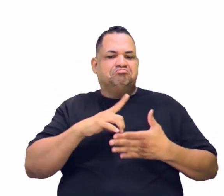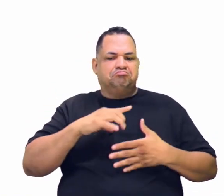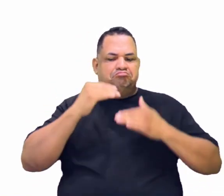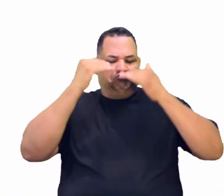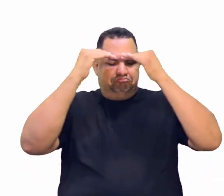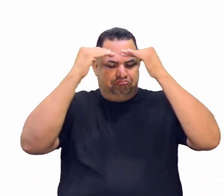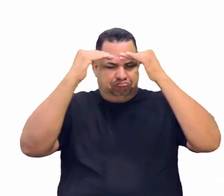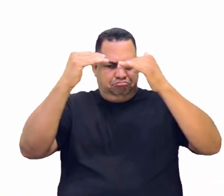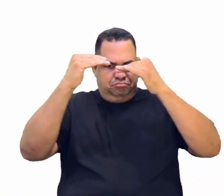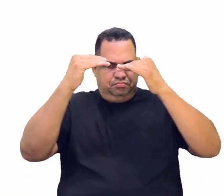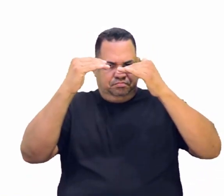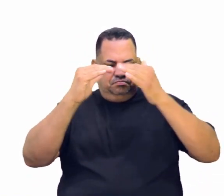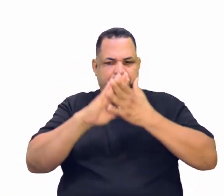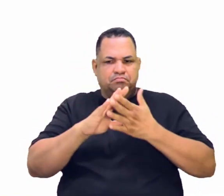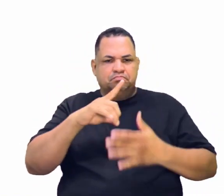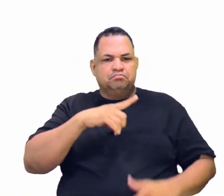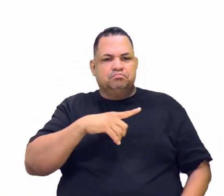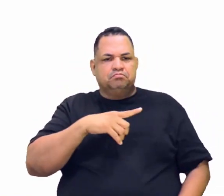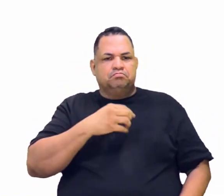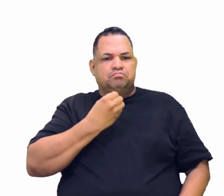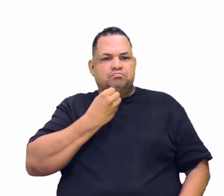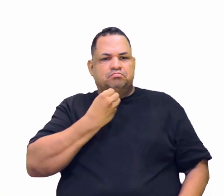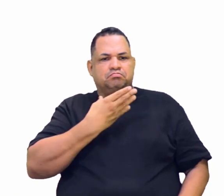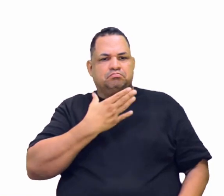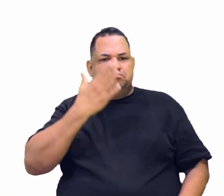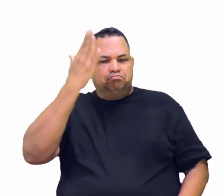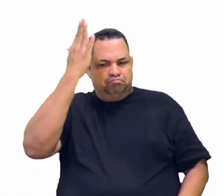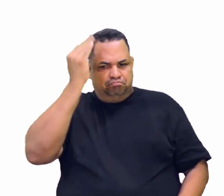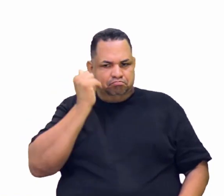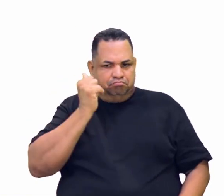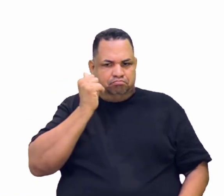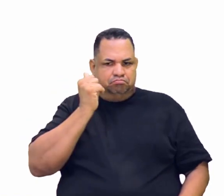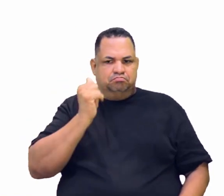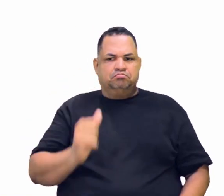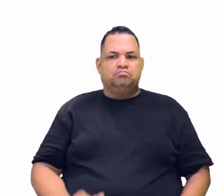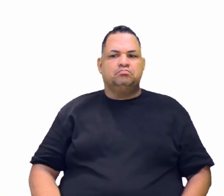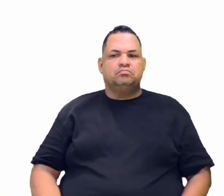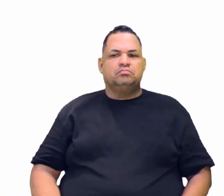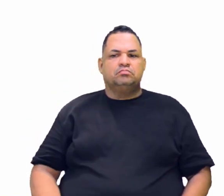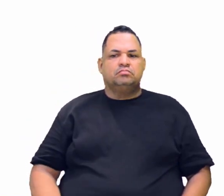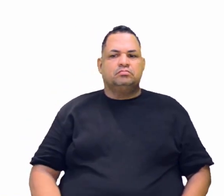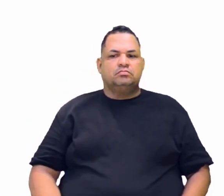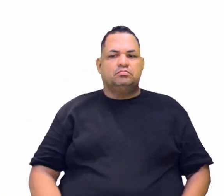respeito, tem uma boa sabedoria,